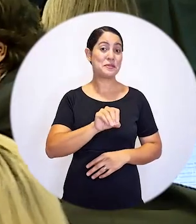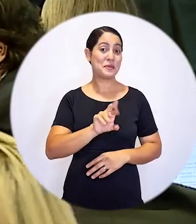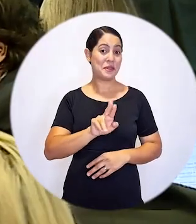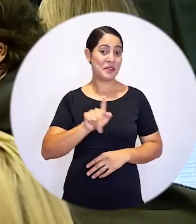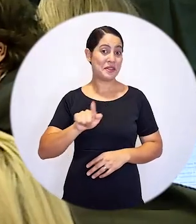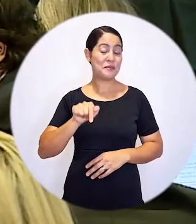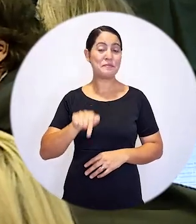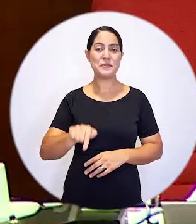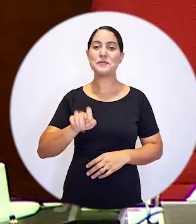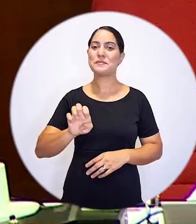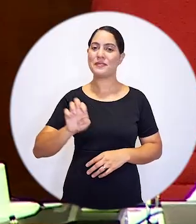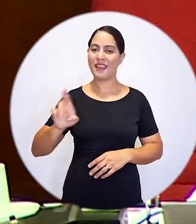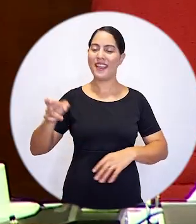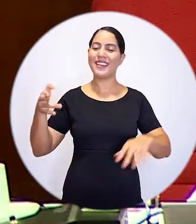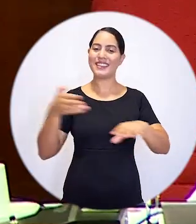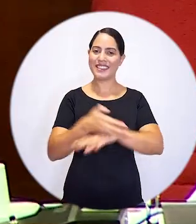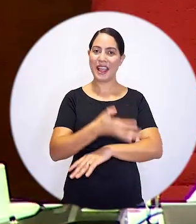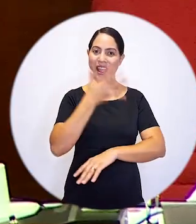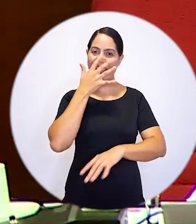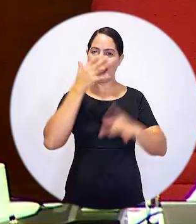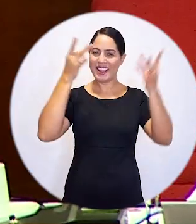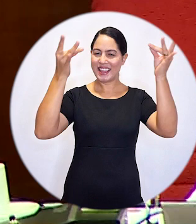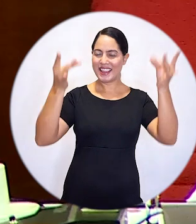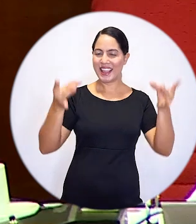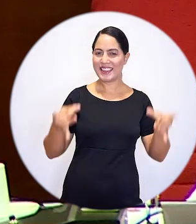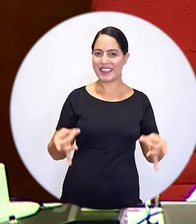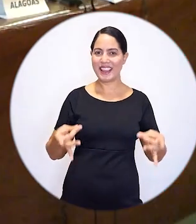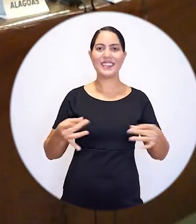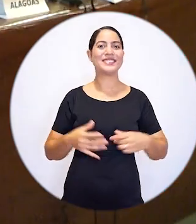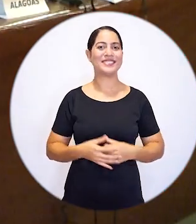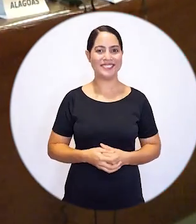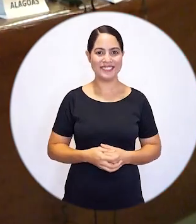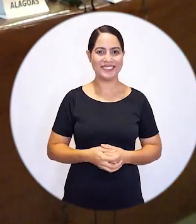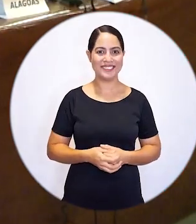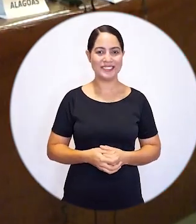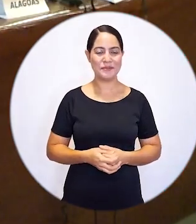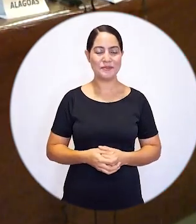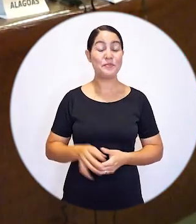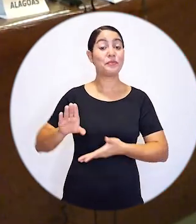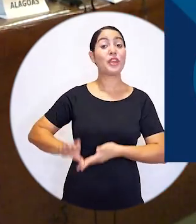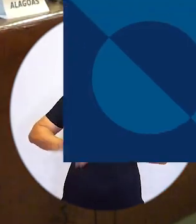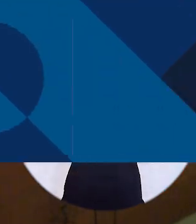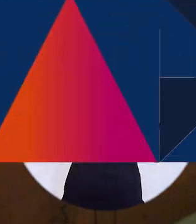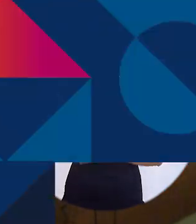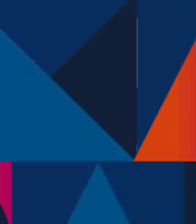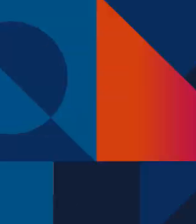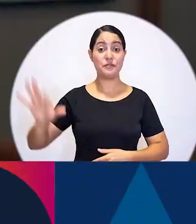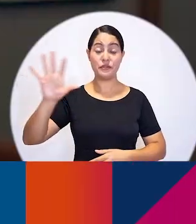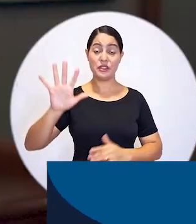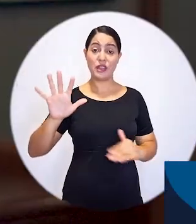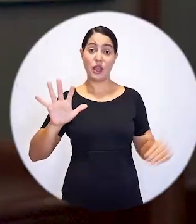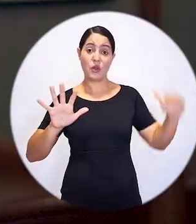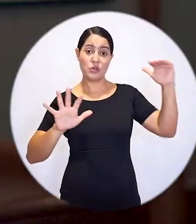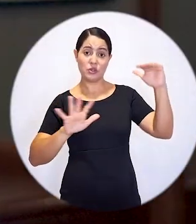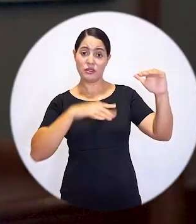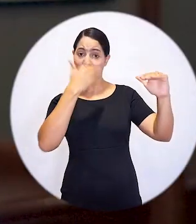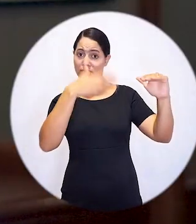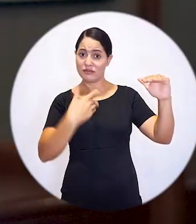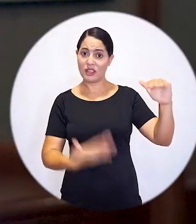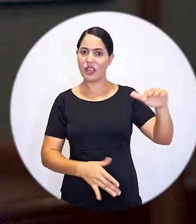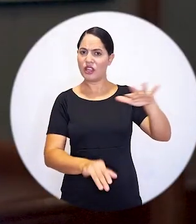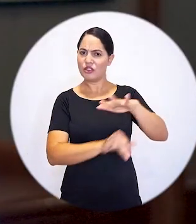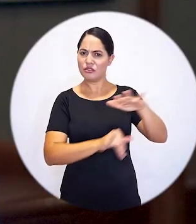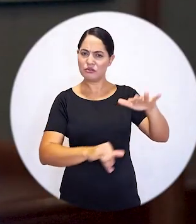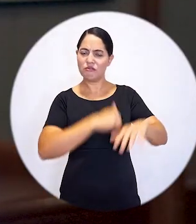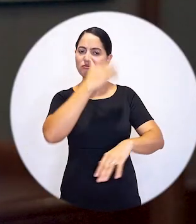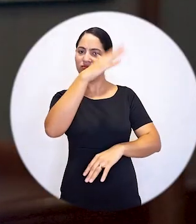da Ordem dos Advogados do Brasil. Acesse oab.org.br e fique por dentro de tudo. O Conselho Federal